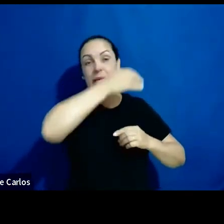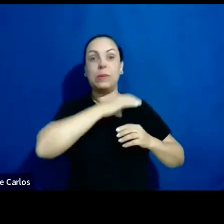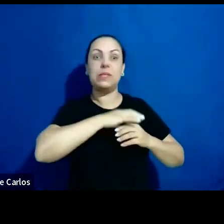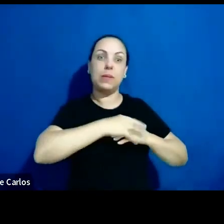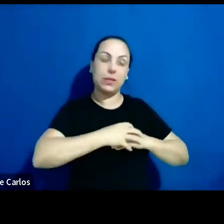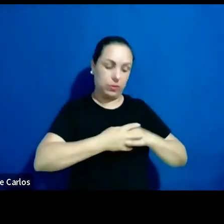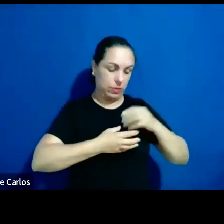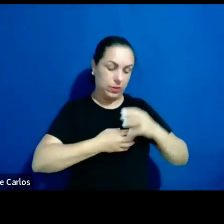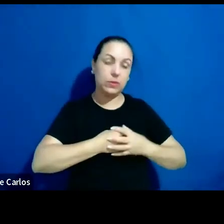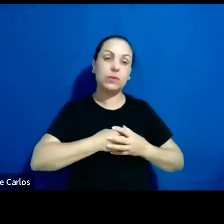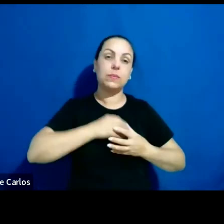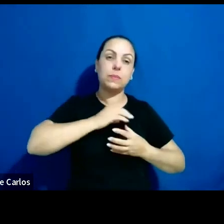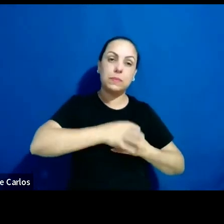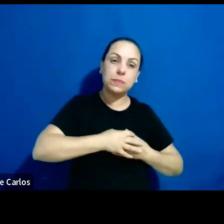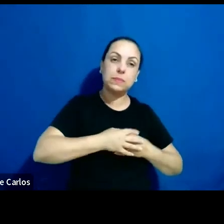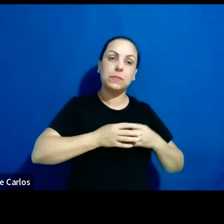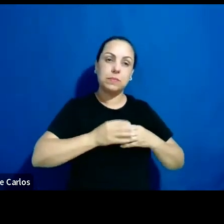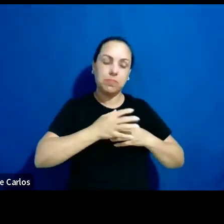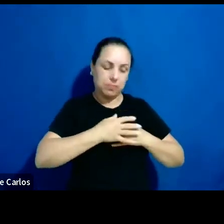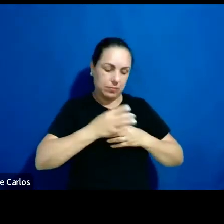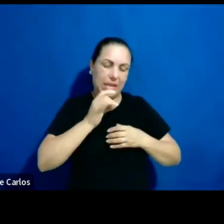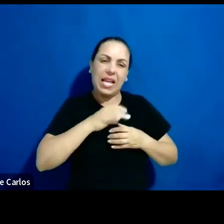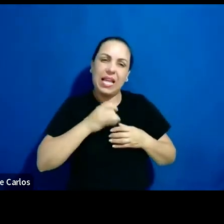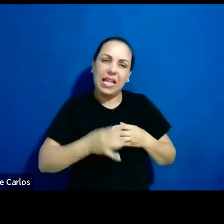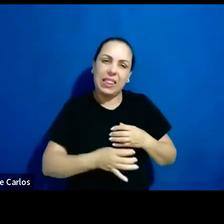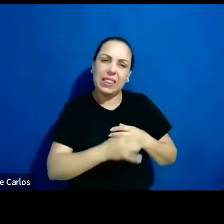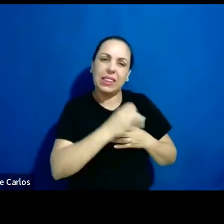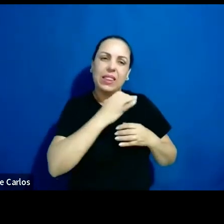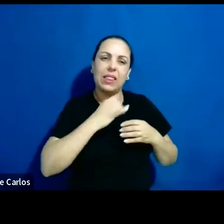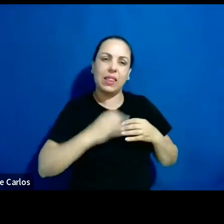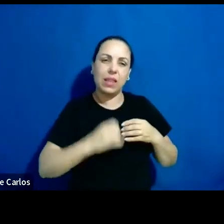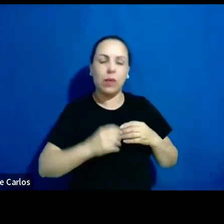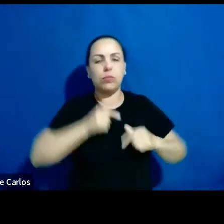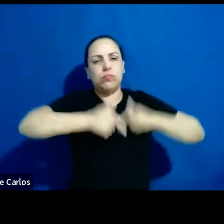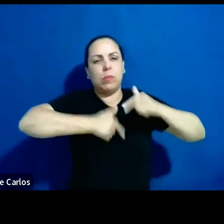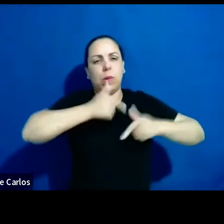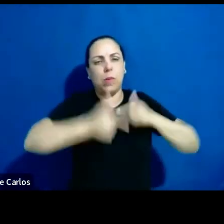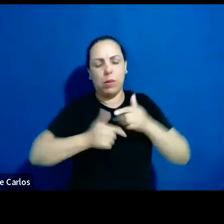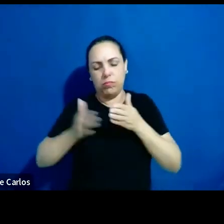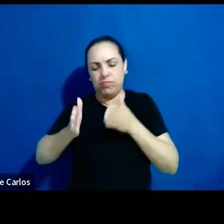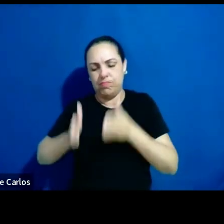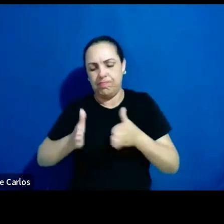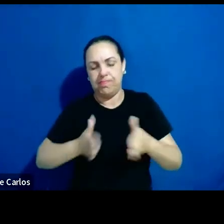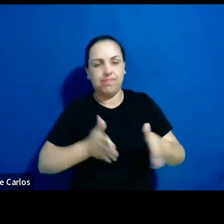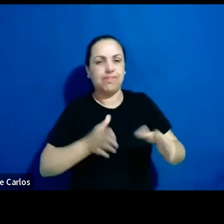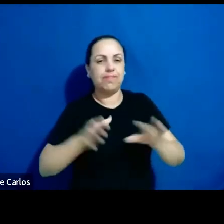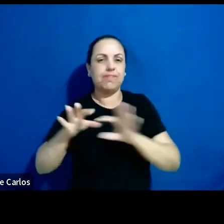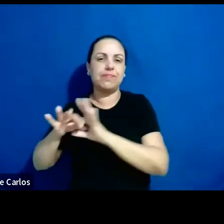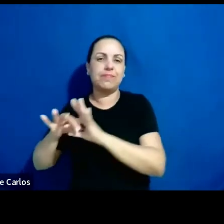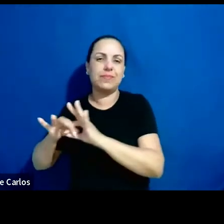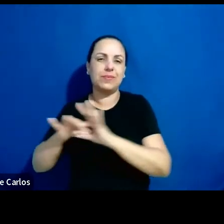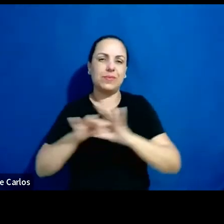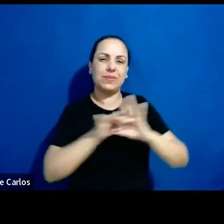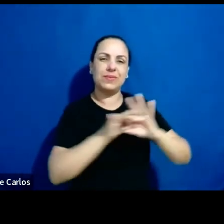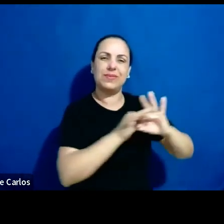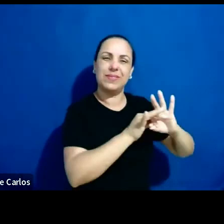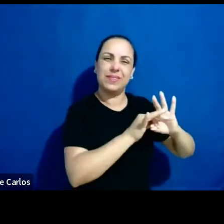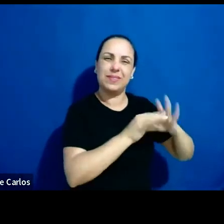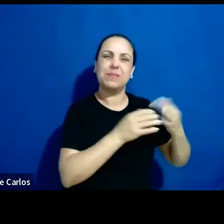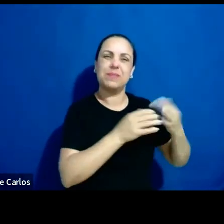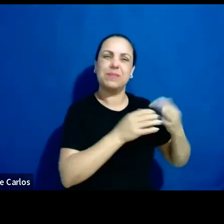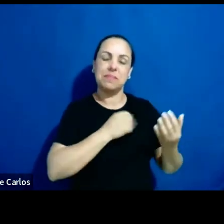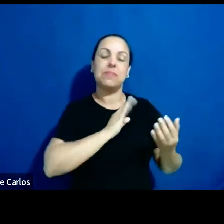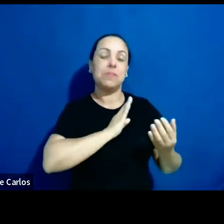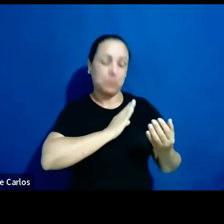o direito. E nessa região, os impulsos serão retardados em cerca de 0,1 segundo.